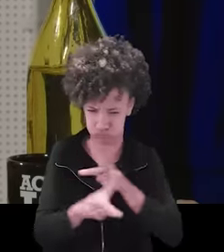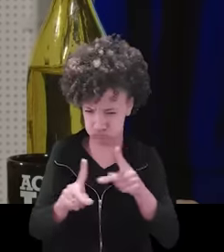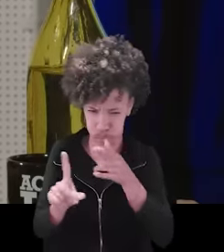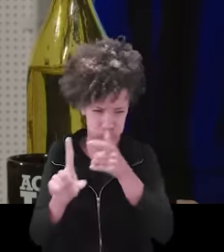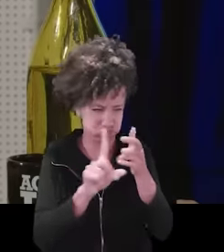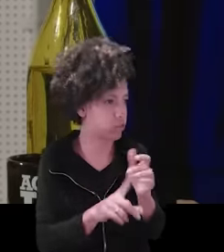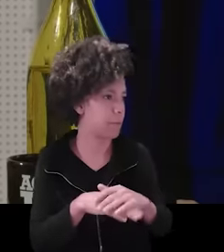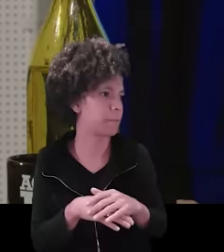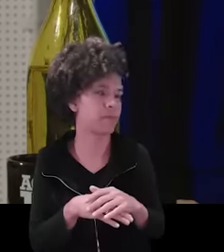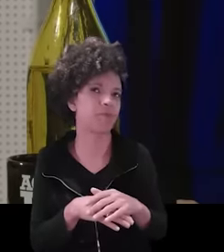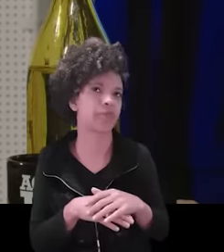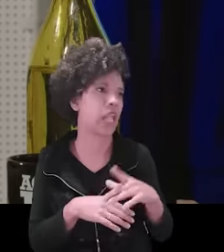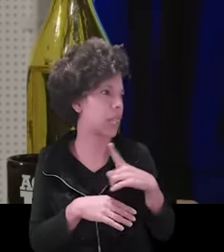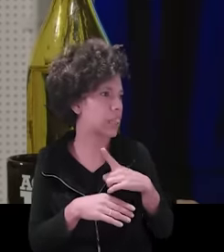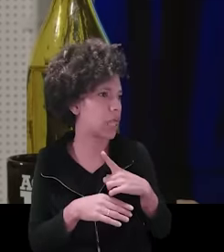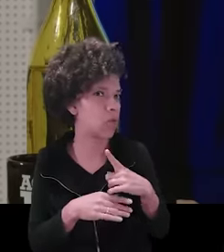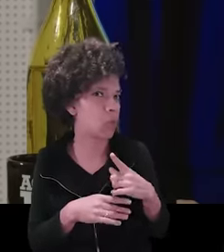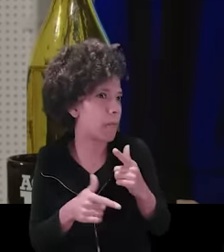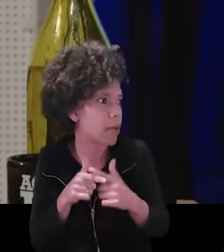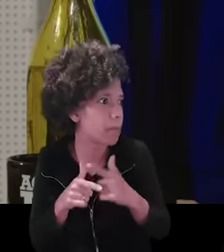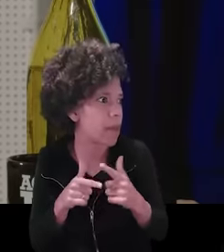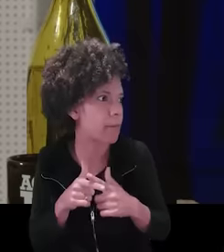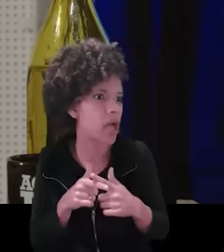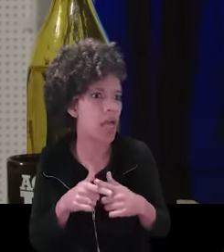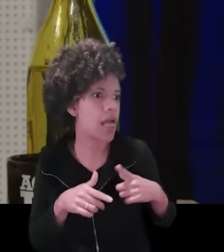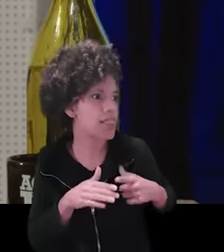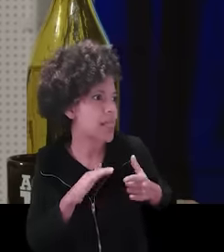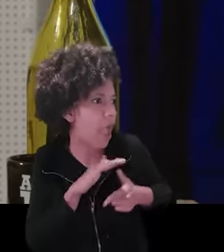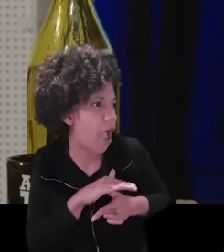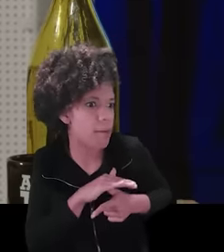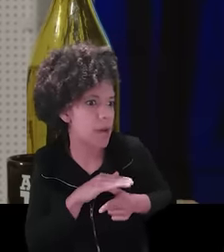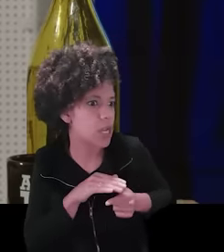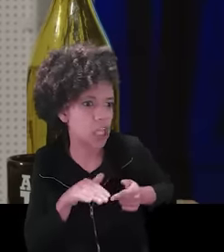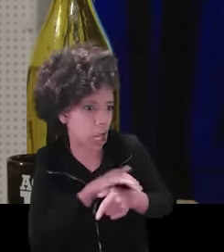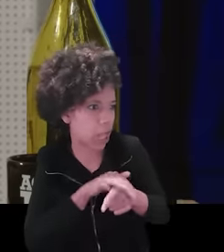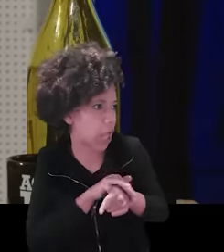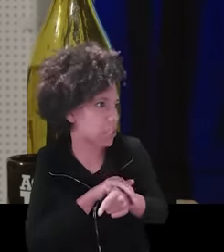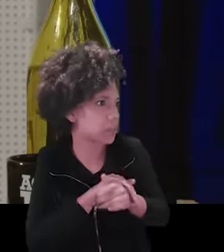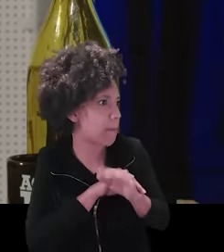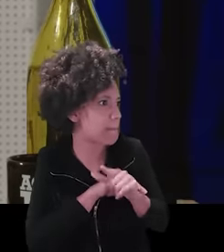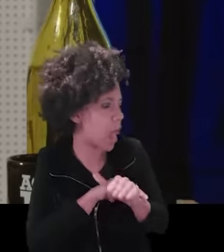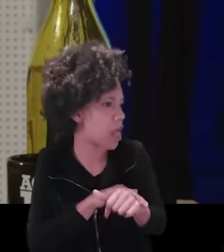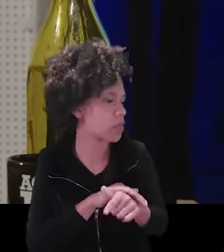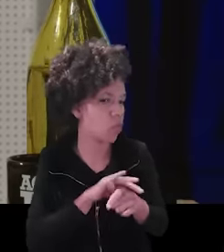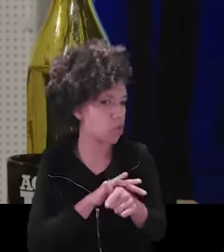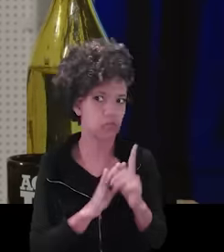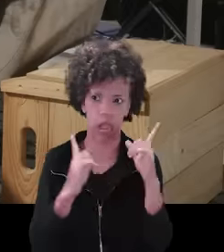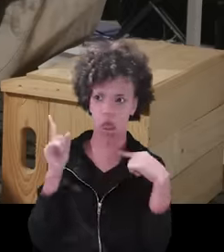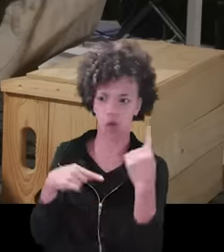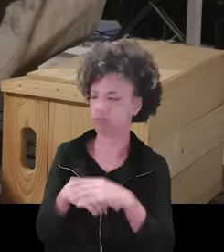uma carta a uma catástrofe assim ele se encha de munição e arma então a galera assim e a